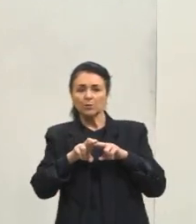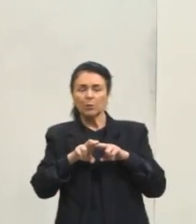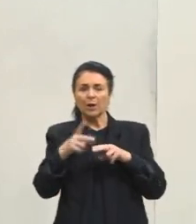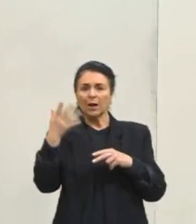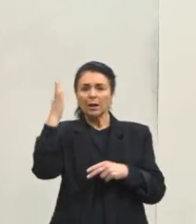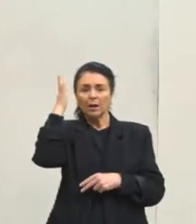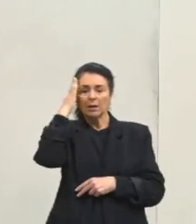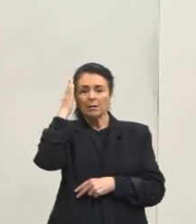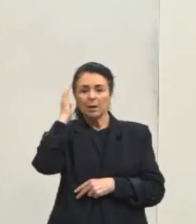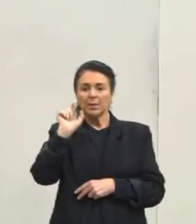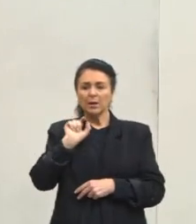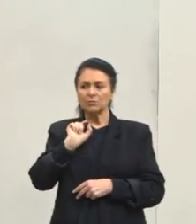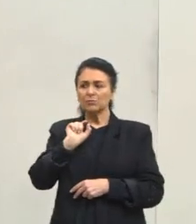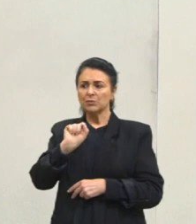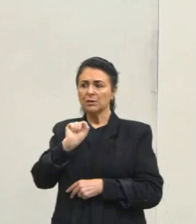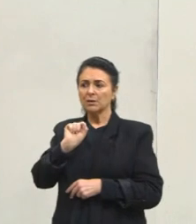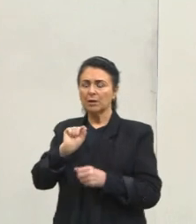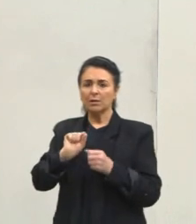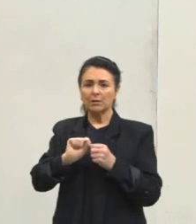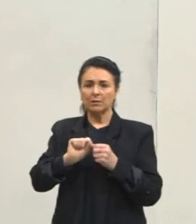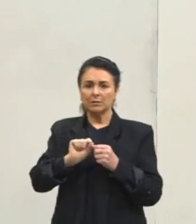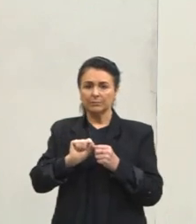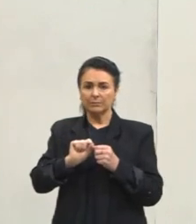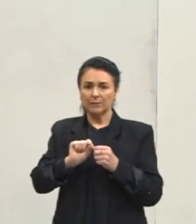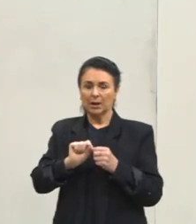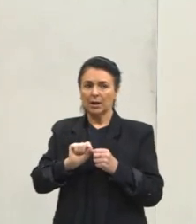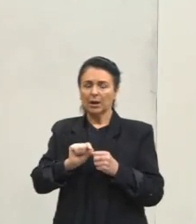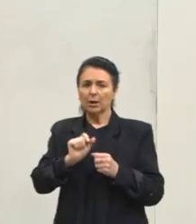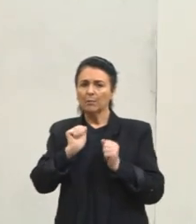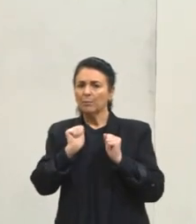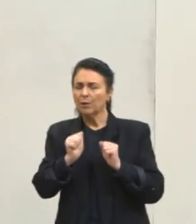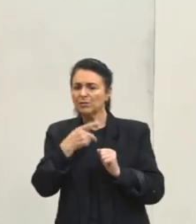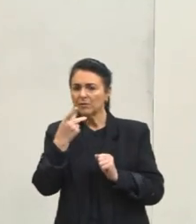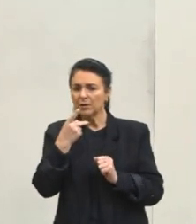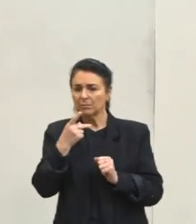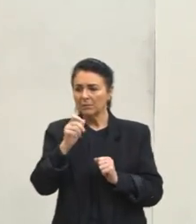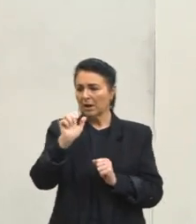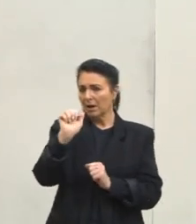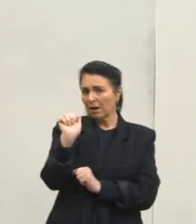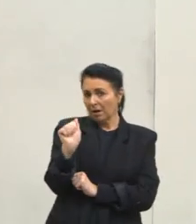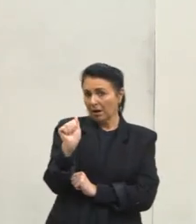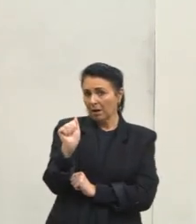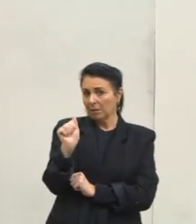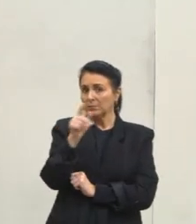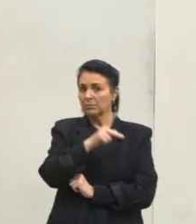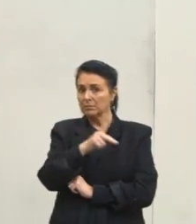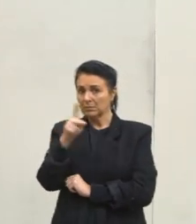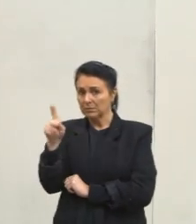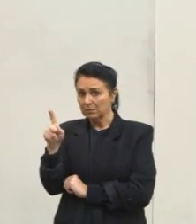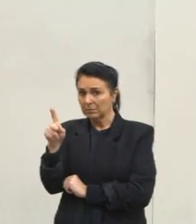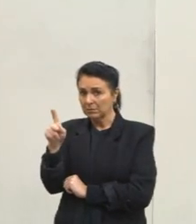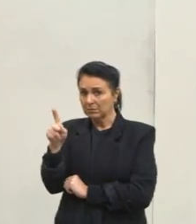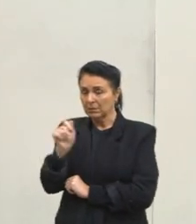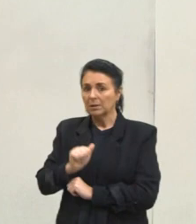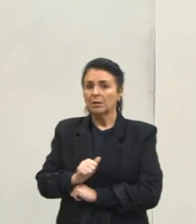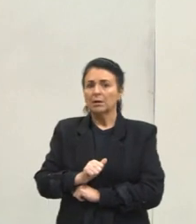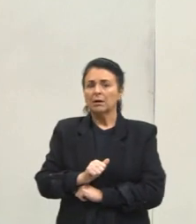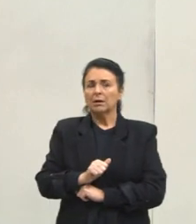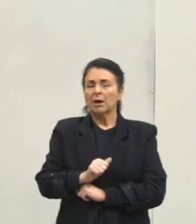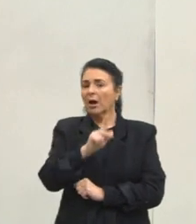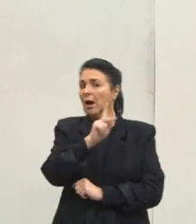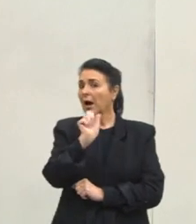determinado eu posso falar lá maestra alego então fica subentendido que a